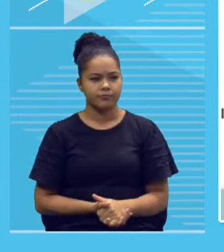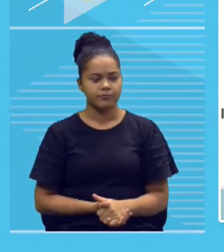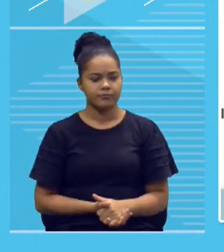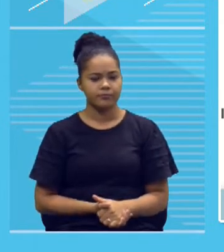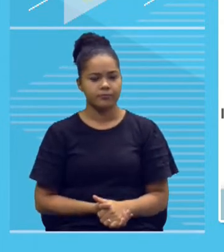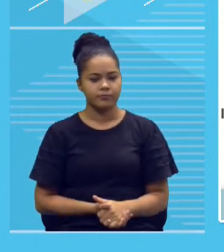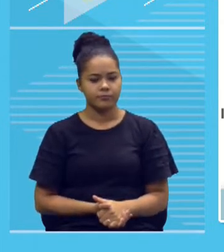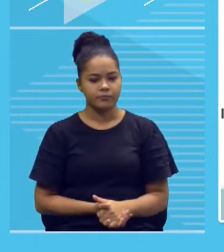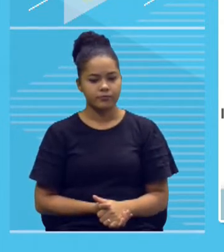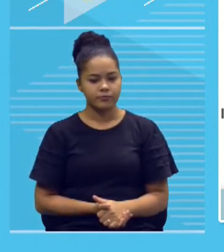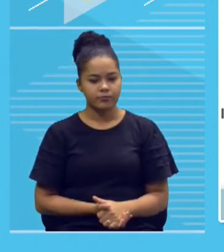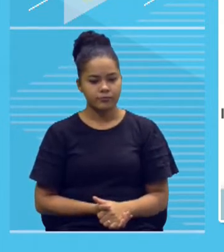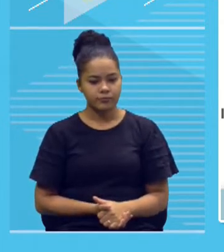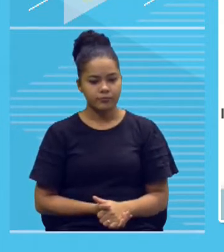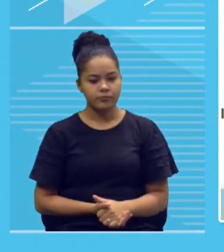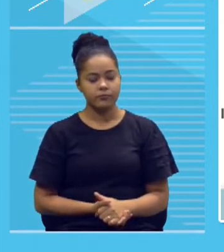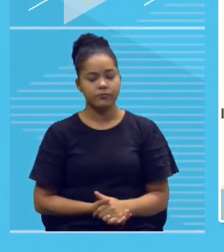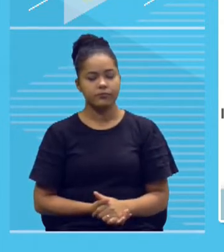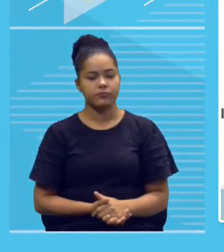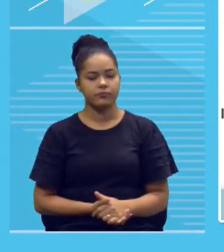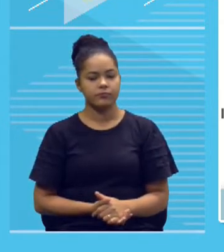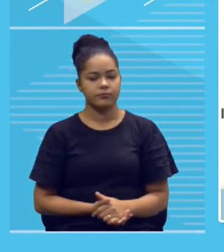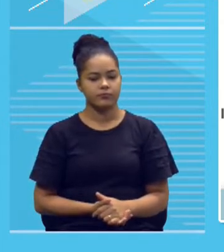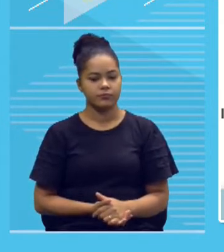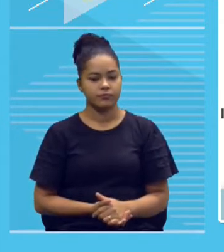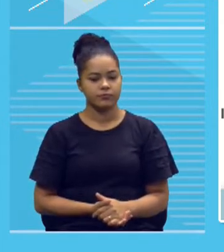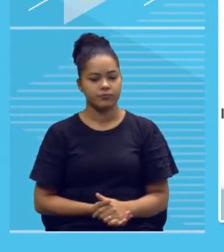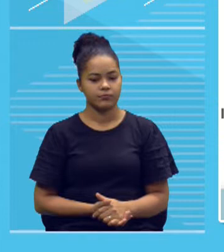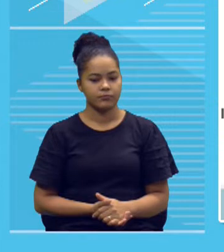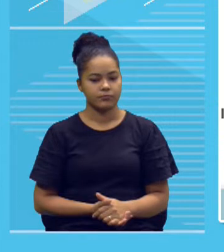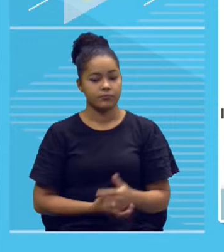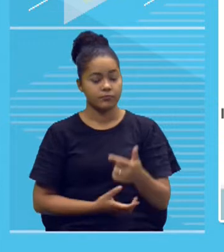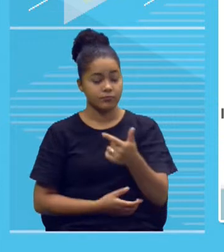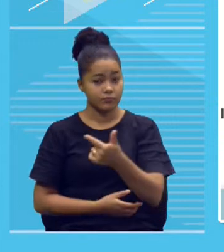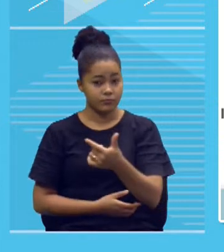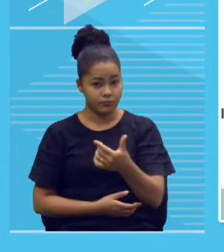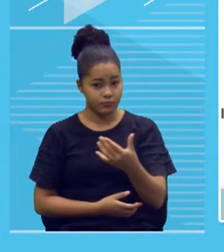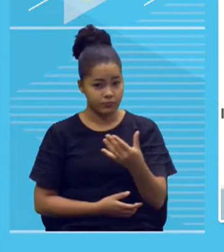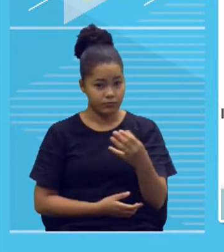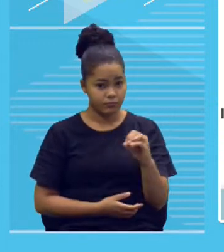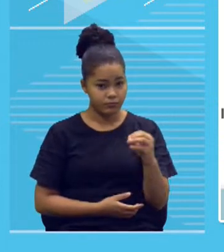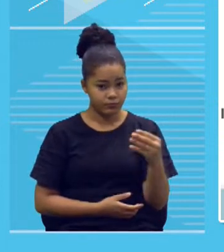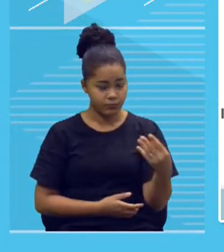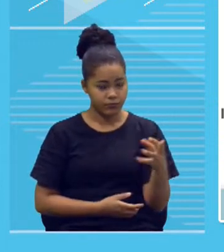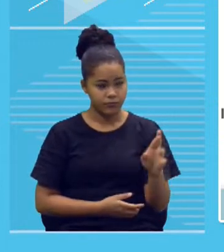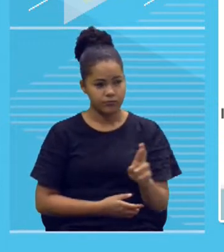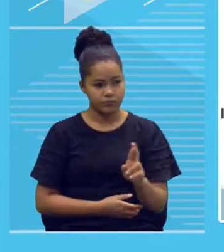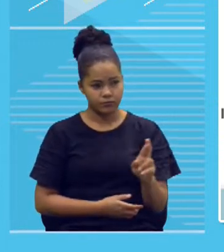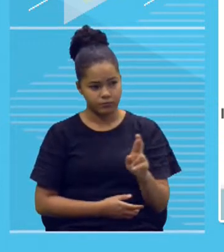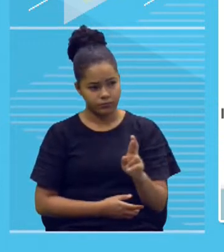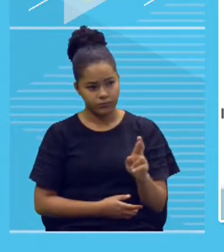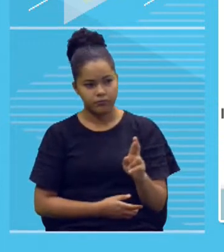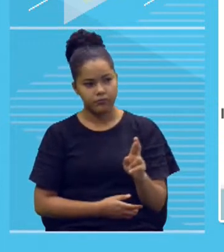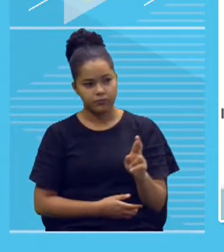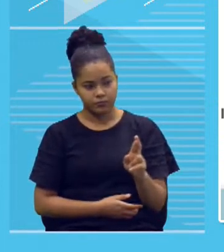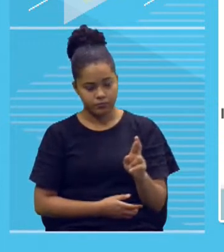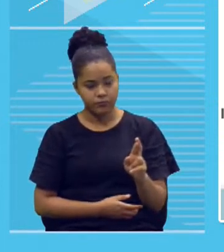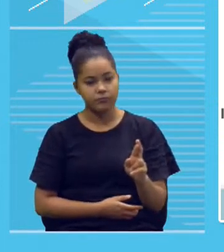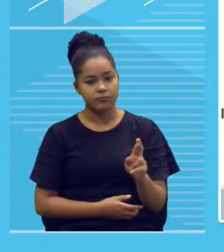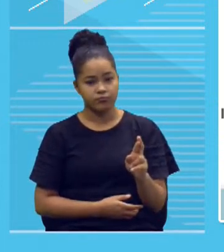para 200 o e quatro reais professor A